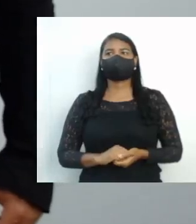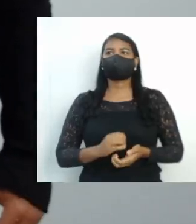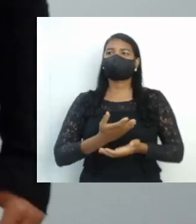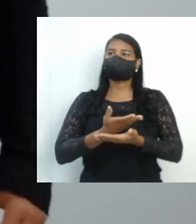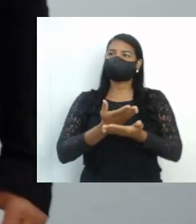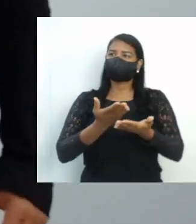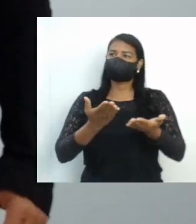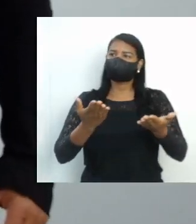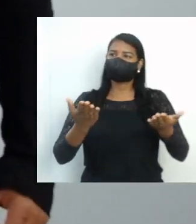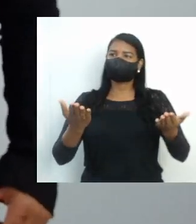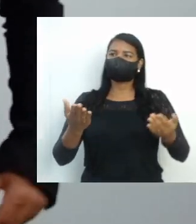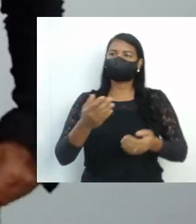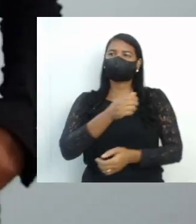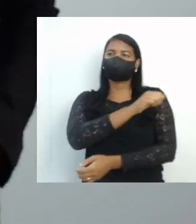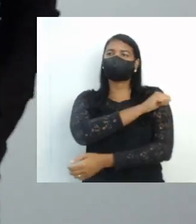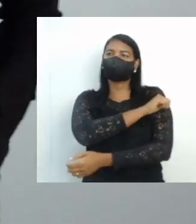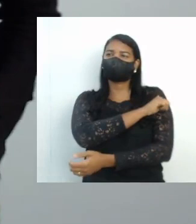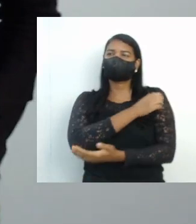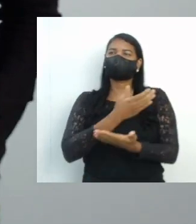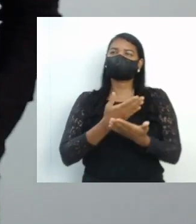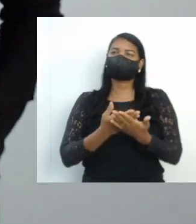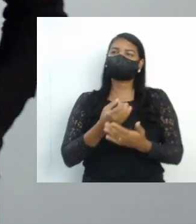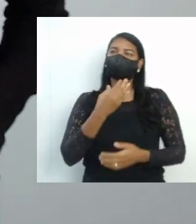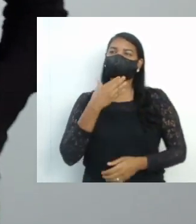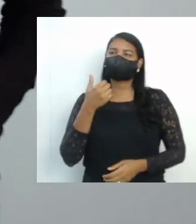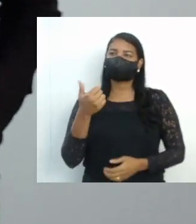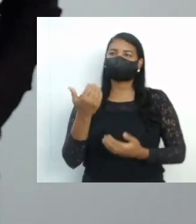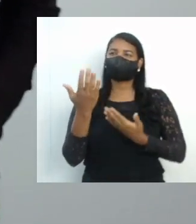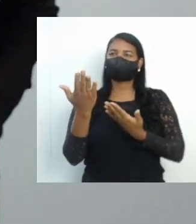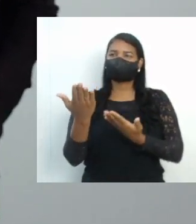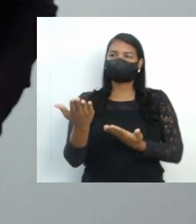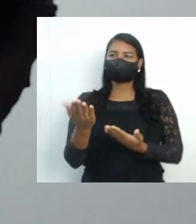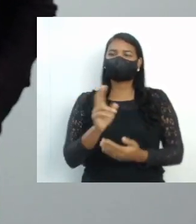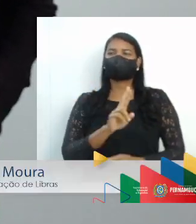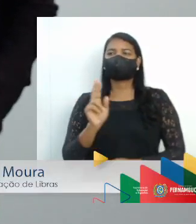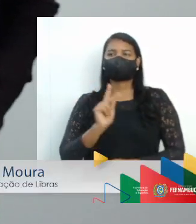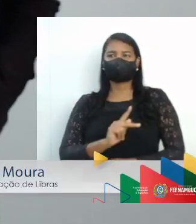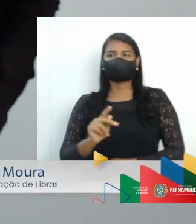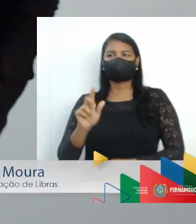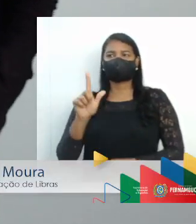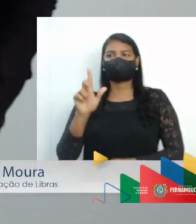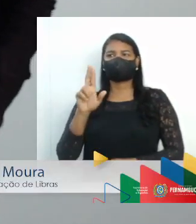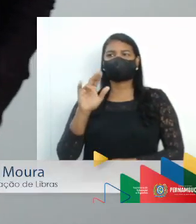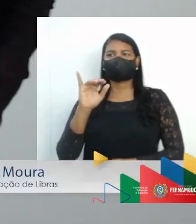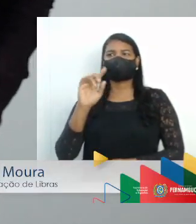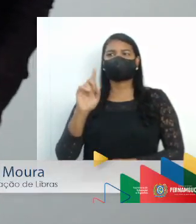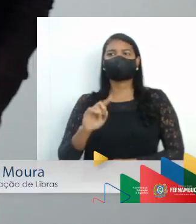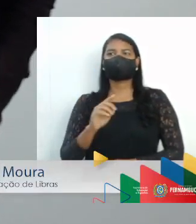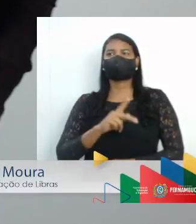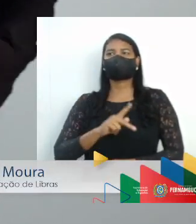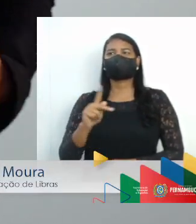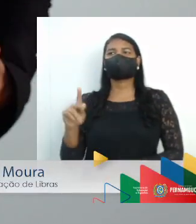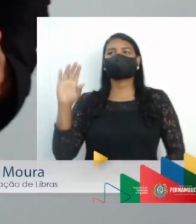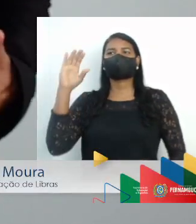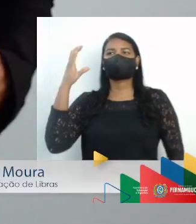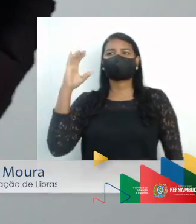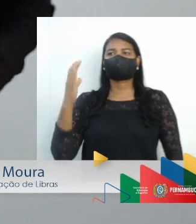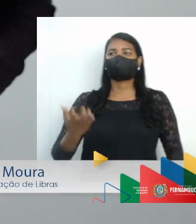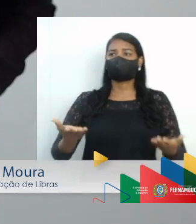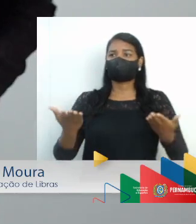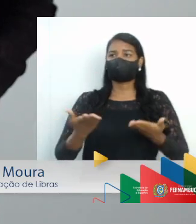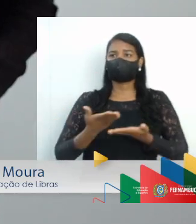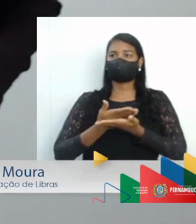Olá, meus queridos alunos, tudo bem com vocês? Meu nome é Ives Fernando, eu sou professor de Ciências e hoje nós